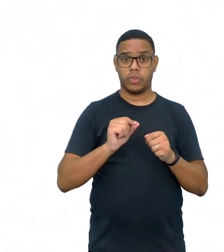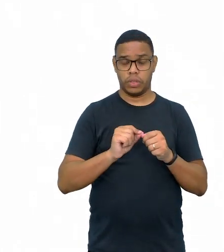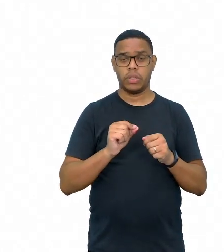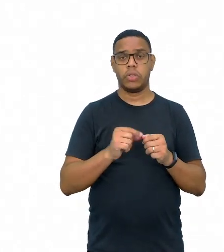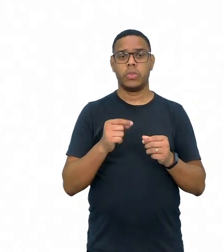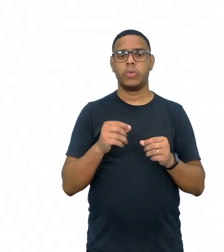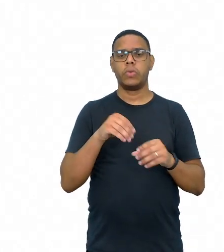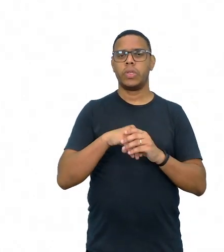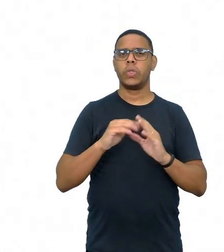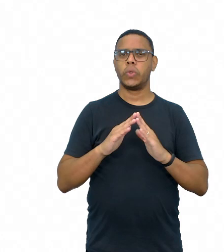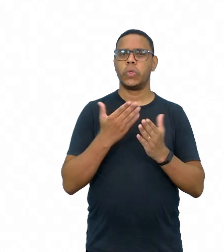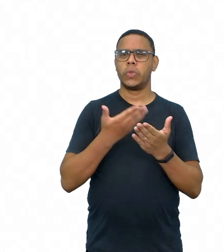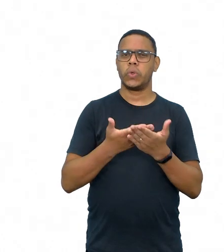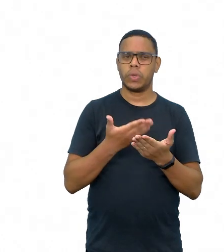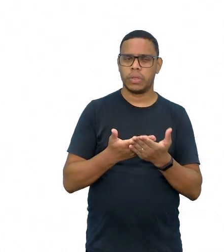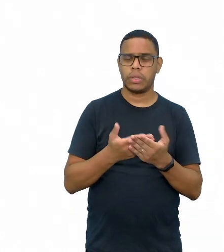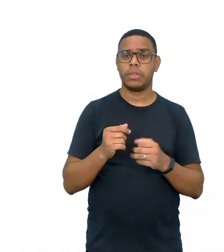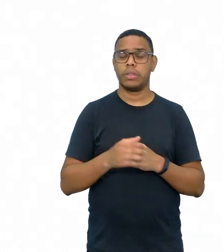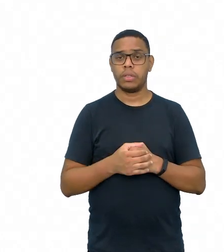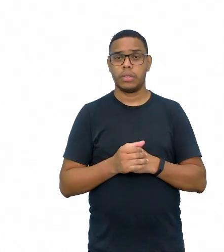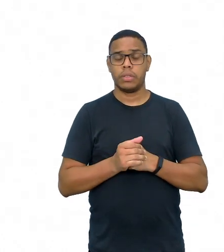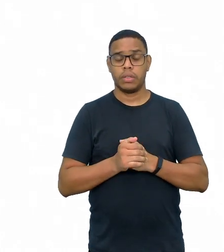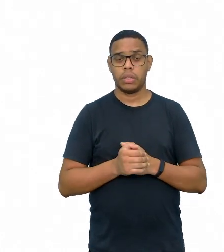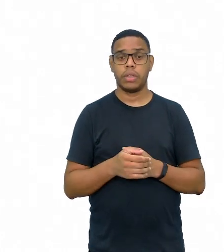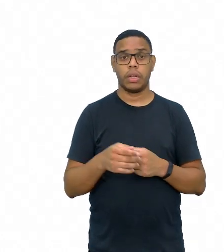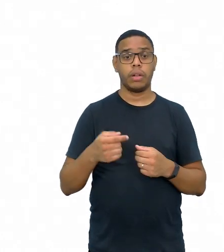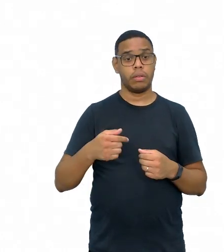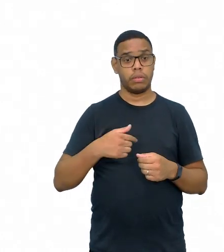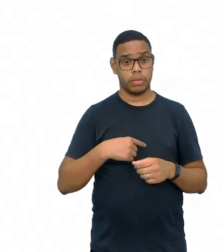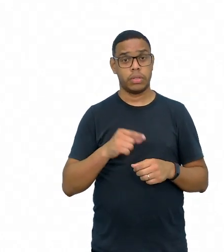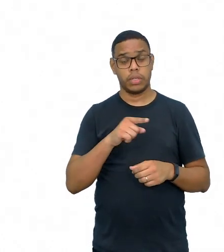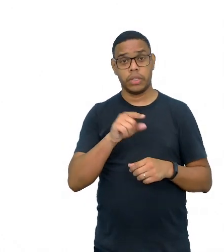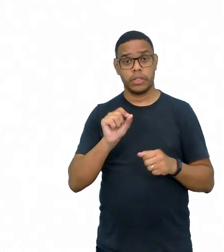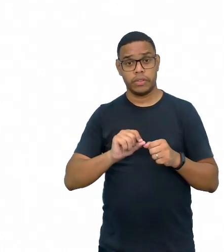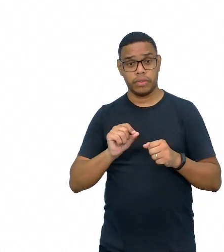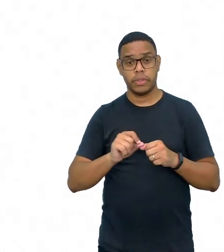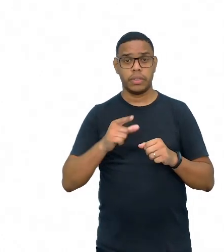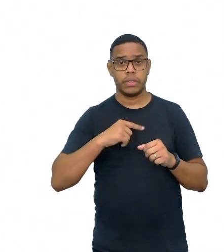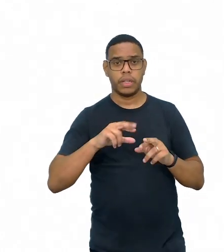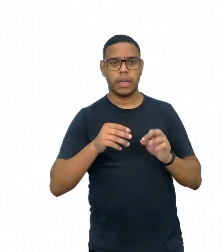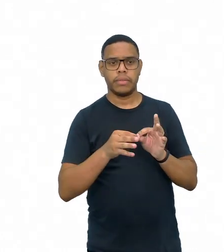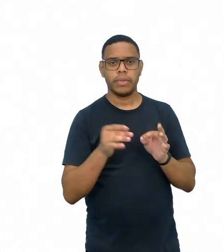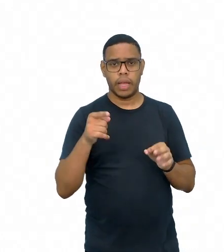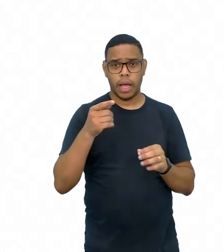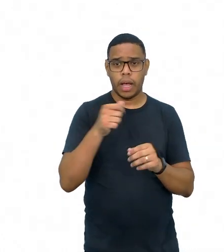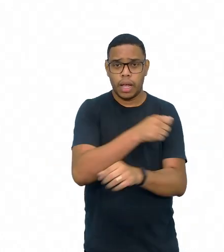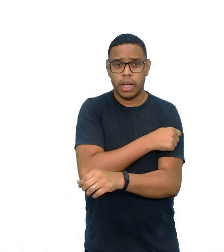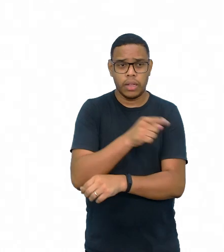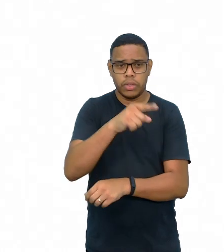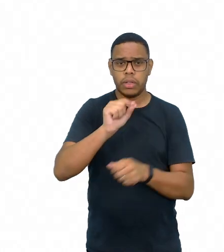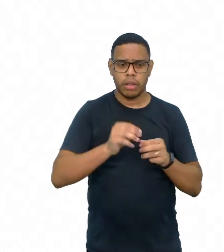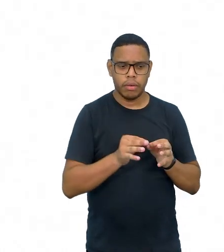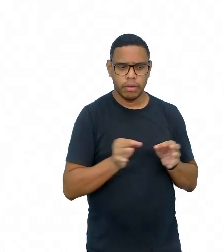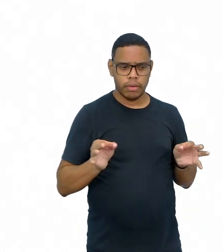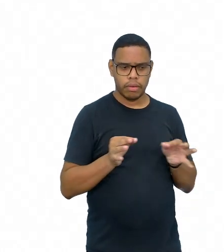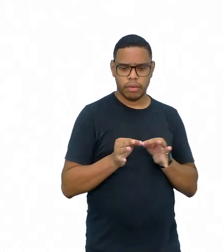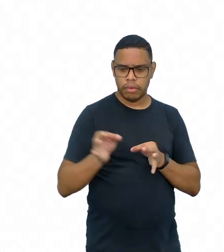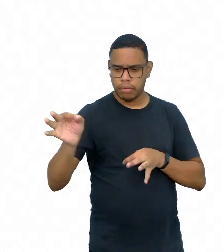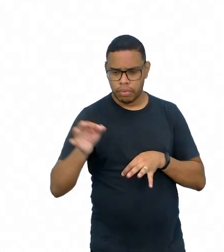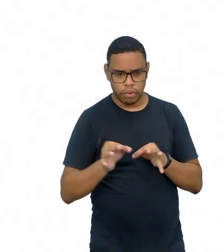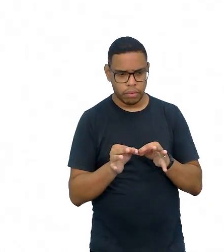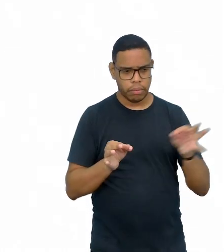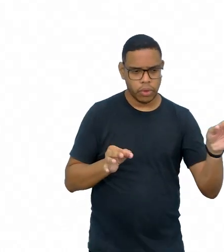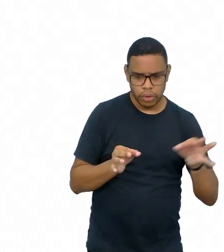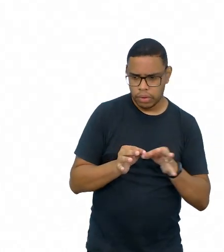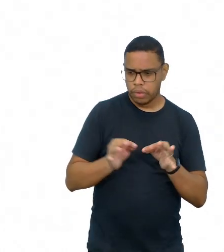da escola, e eu fiz com que eles fizessem várias medições, né, e eles